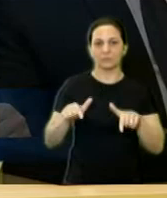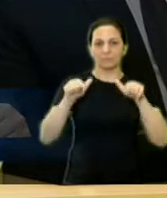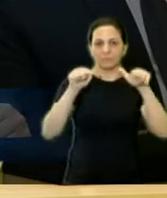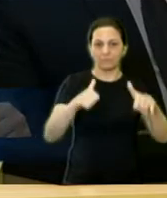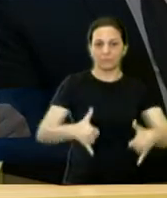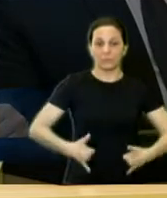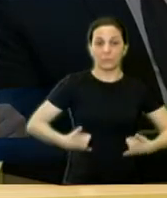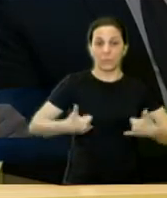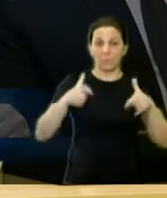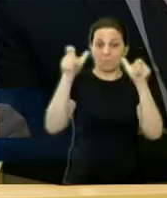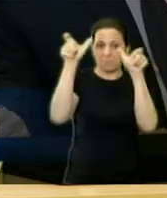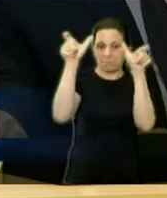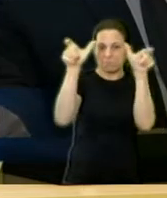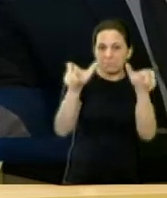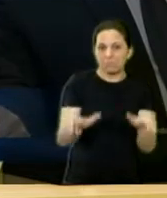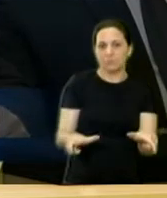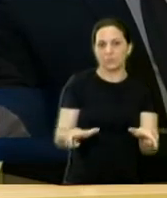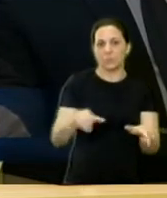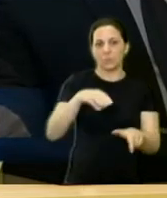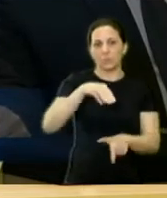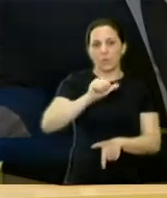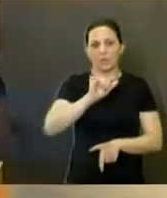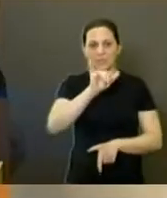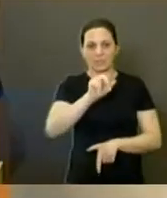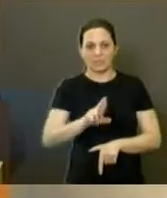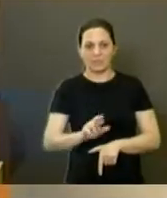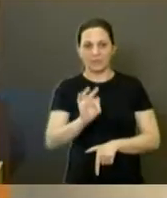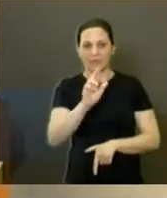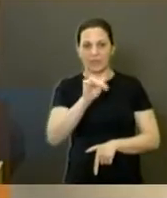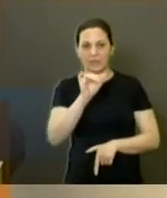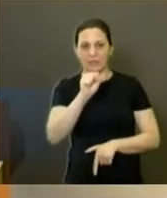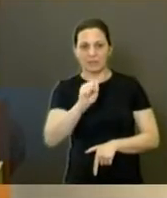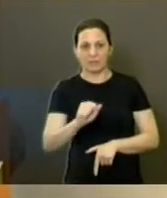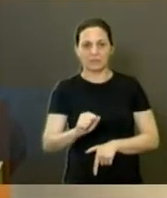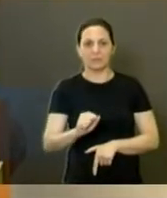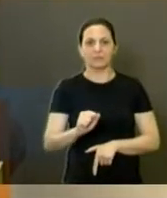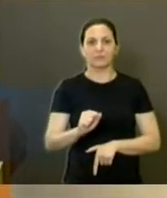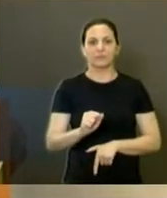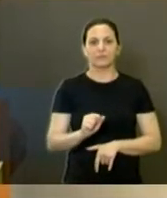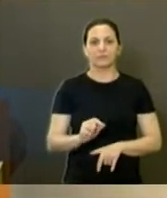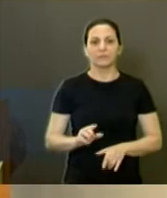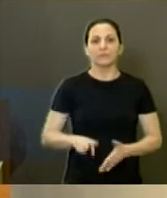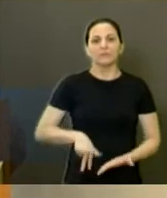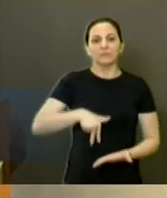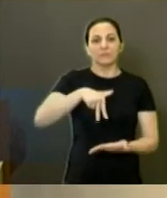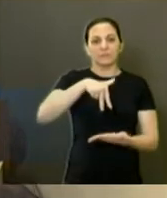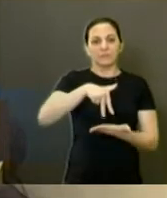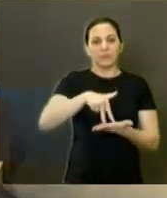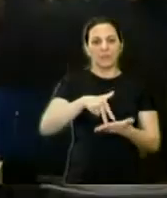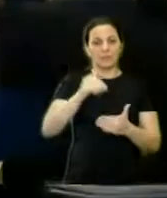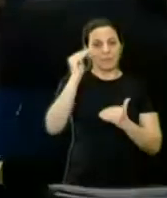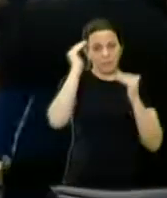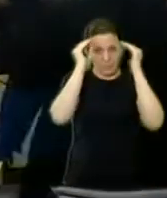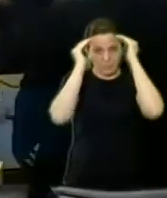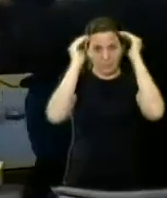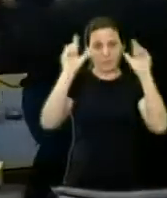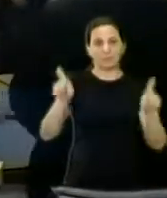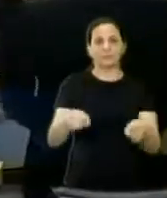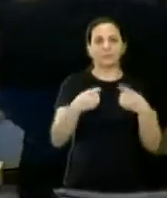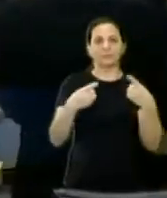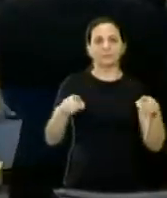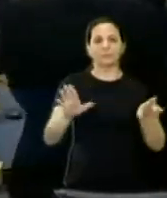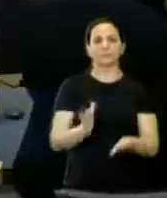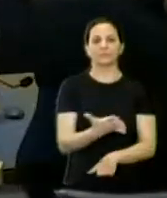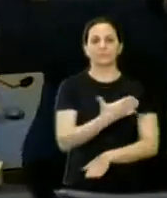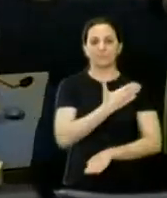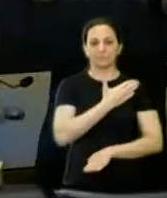Honra ao Mérito ao senhor Moacir de Freitas. Por favor, todos em pé, em atitude de respeito, vamos à execução do Hino